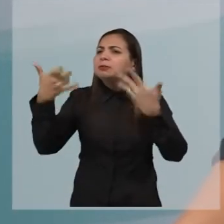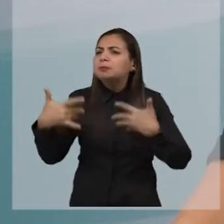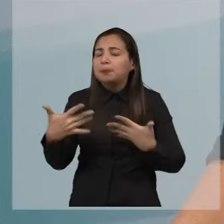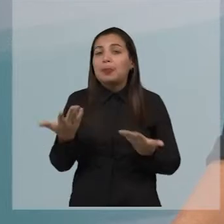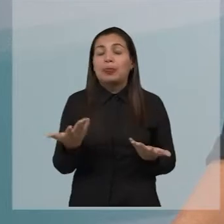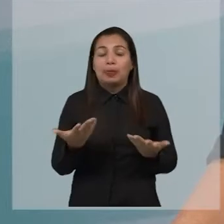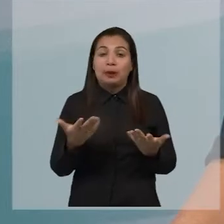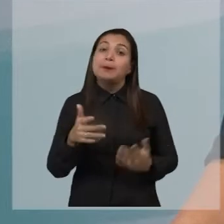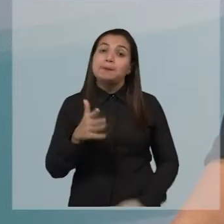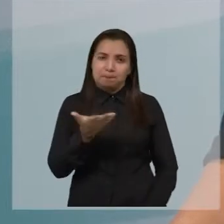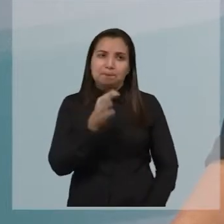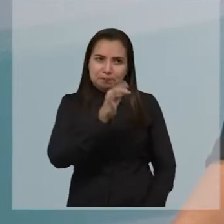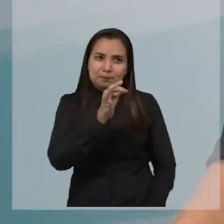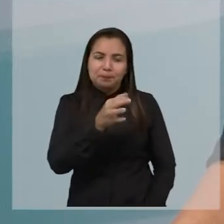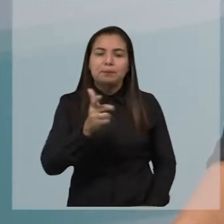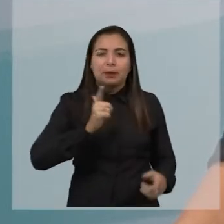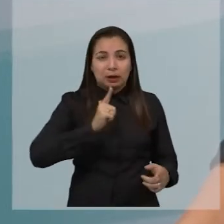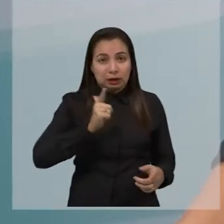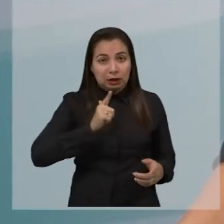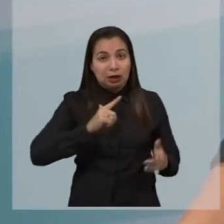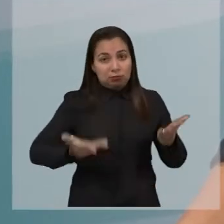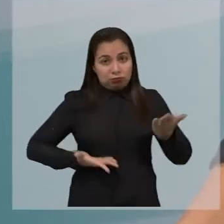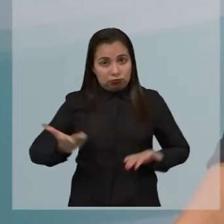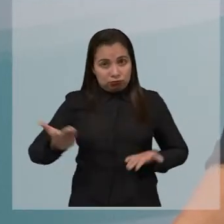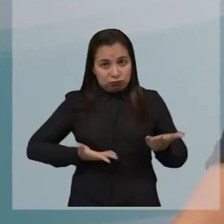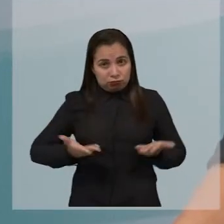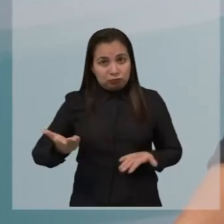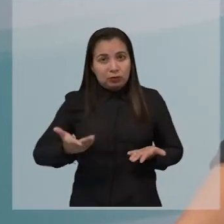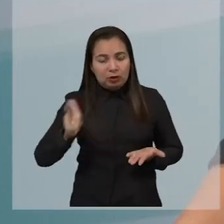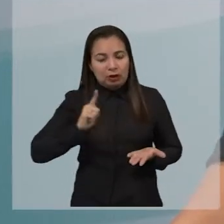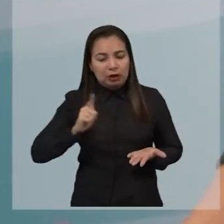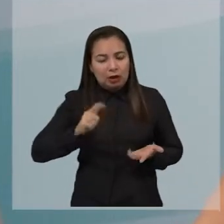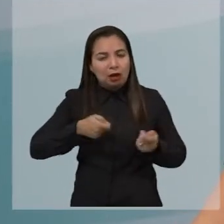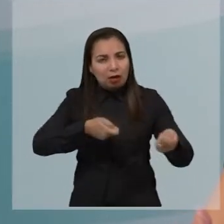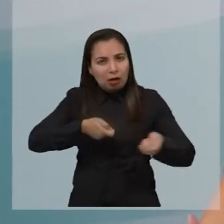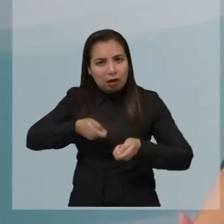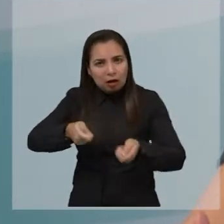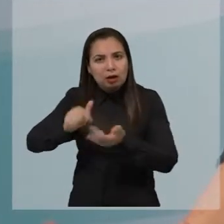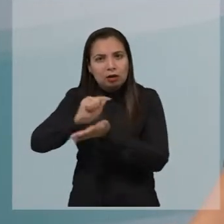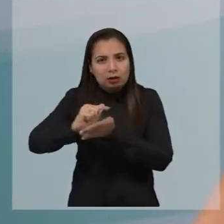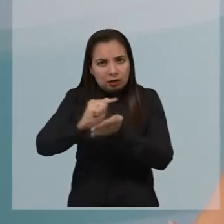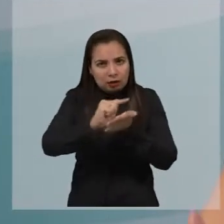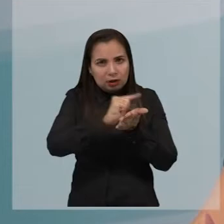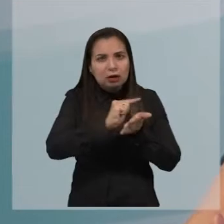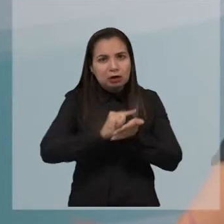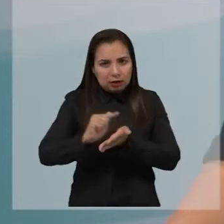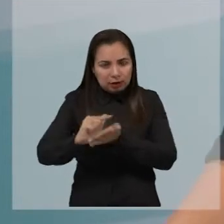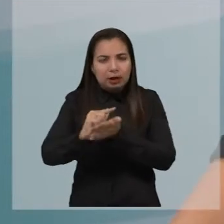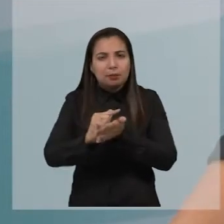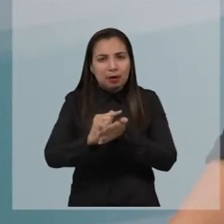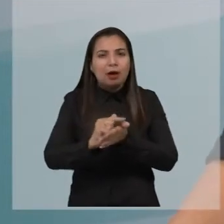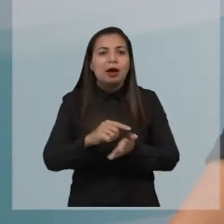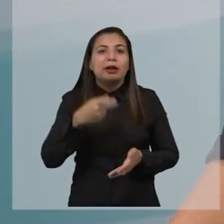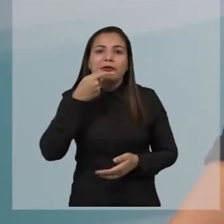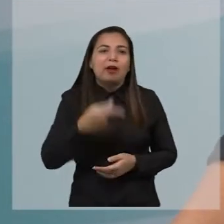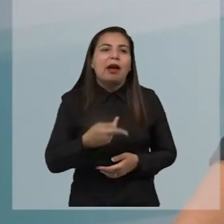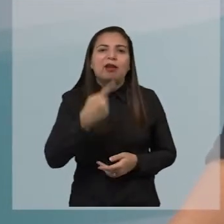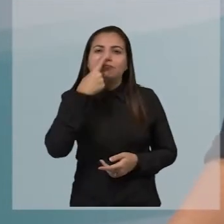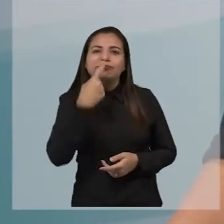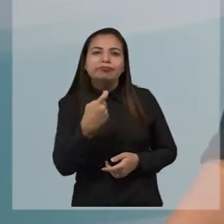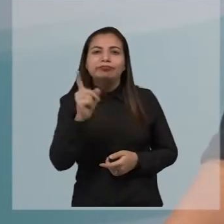você relatou, né? A gente tem serviços gerais, que mantém a unidade limpa, né? E aí o não odor vem desse